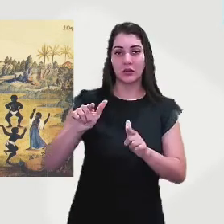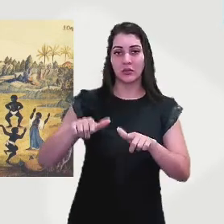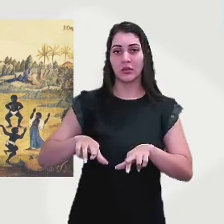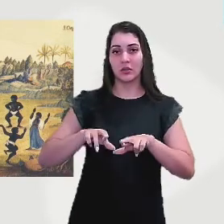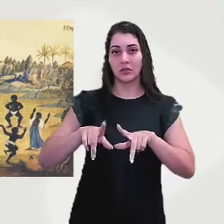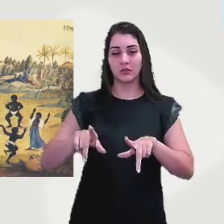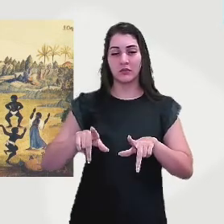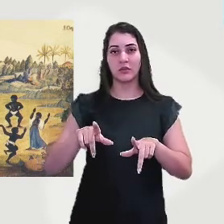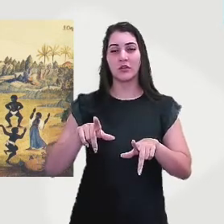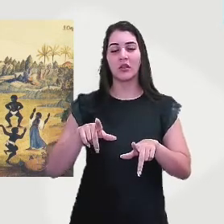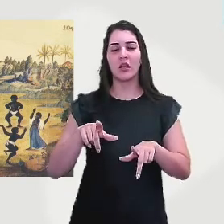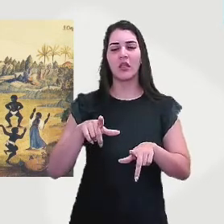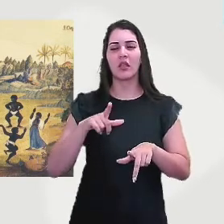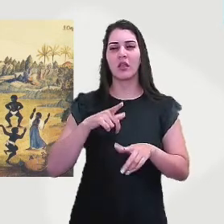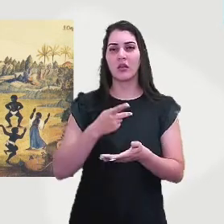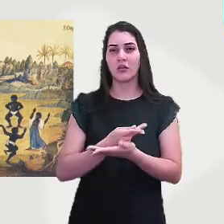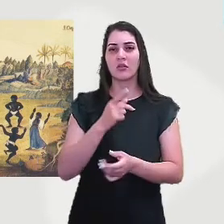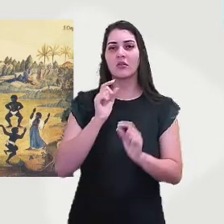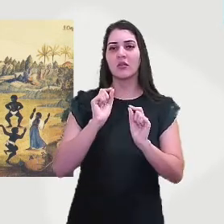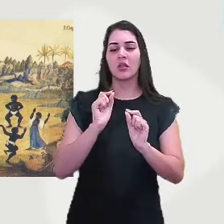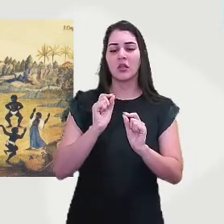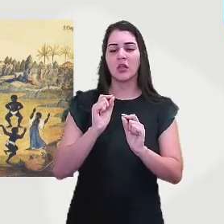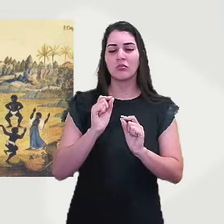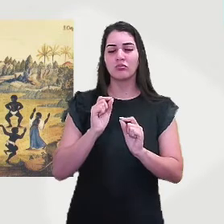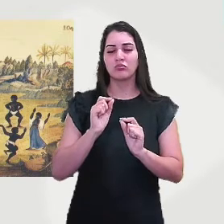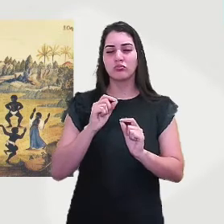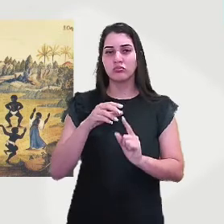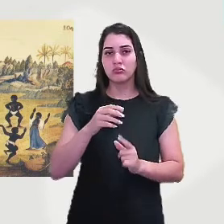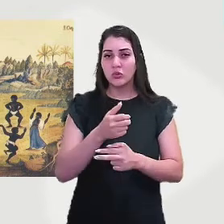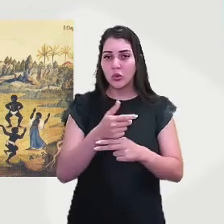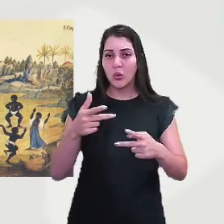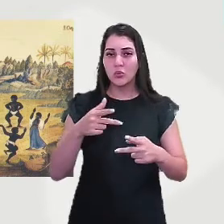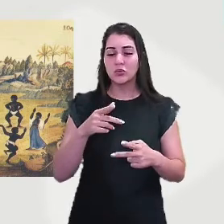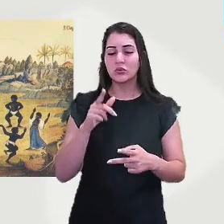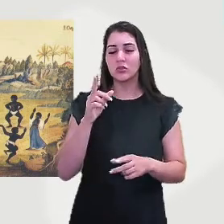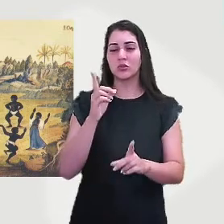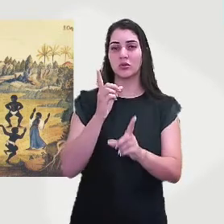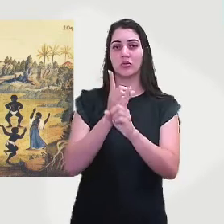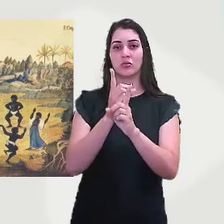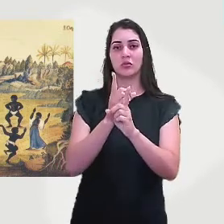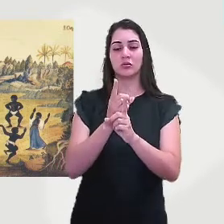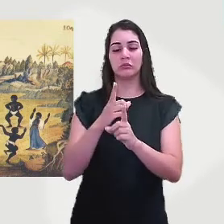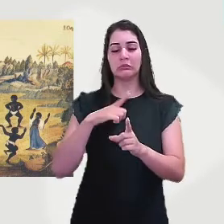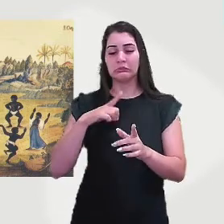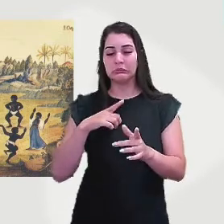Então, esse foram um dos meios que eles acharam para poder ter uma interação com o outro.